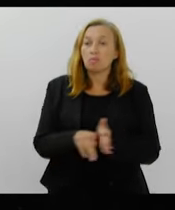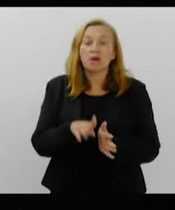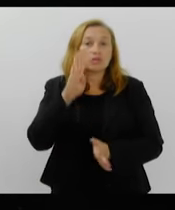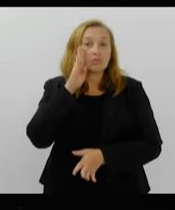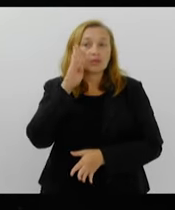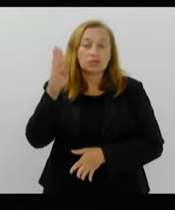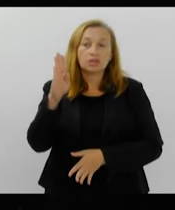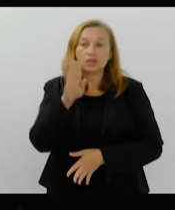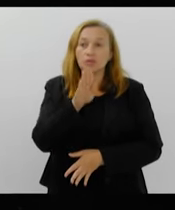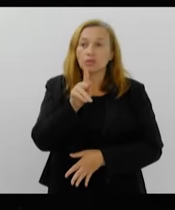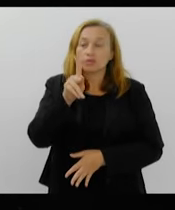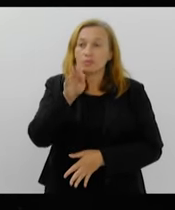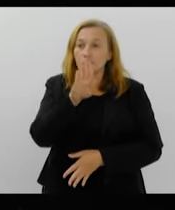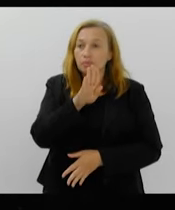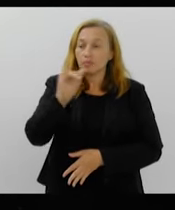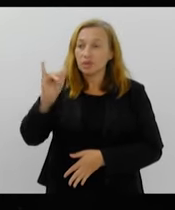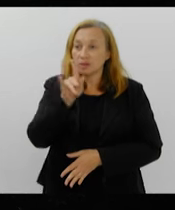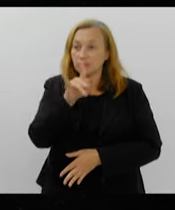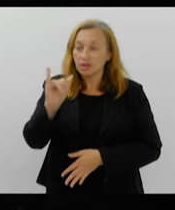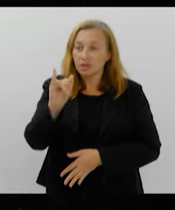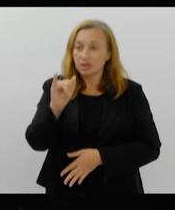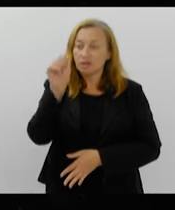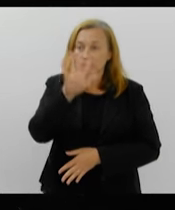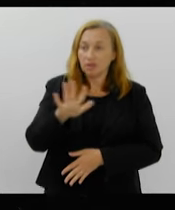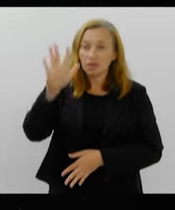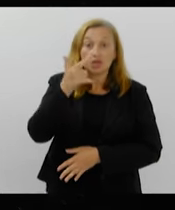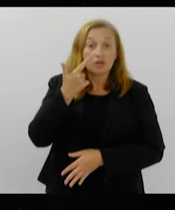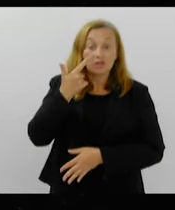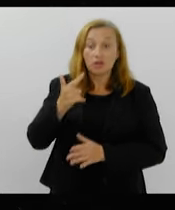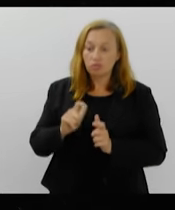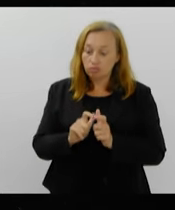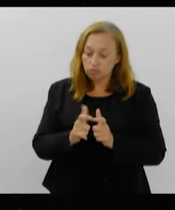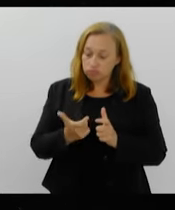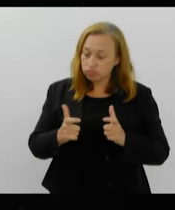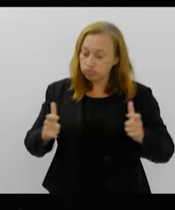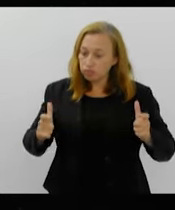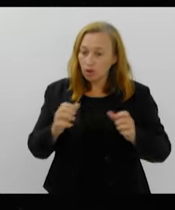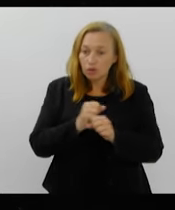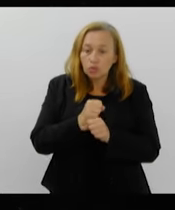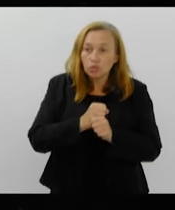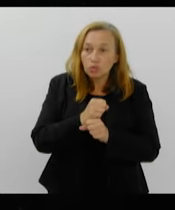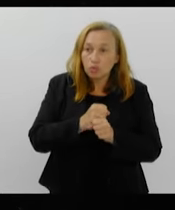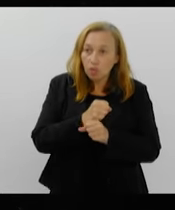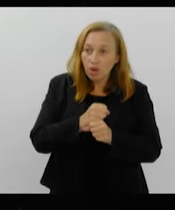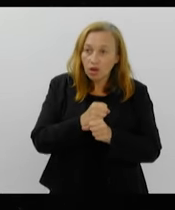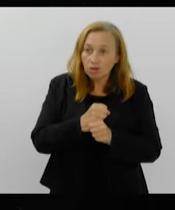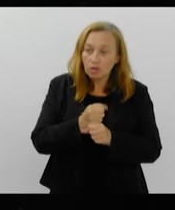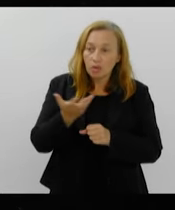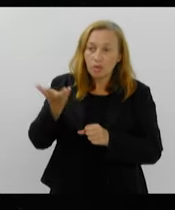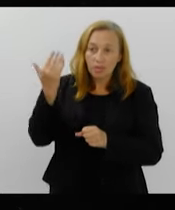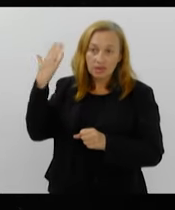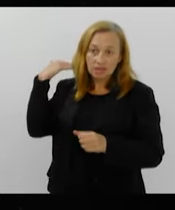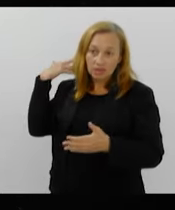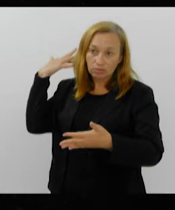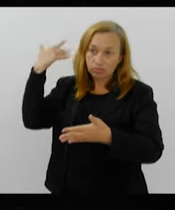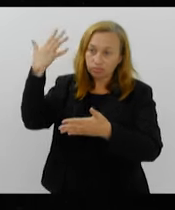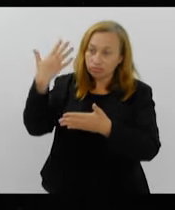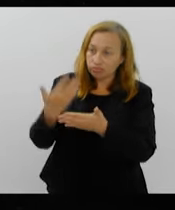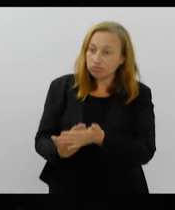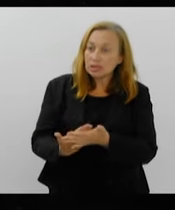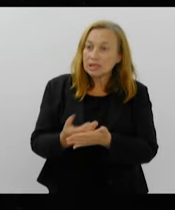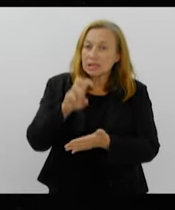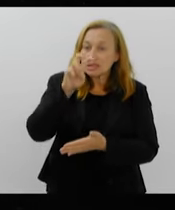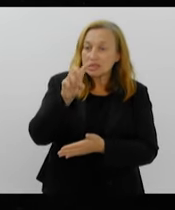do PIB nacional e a gente viu crescer do ano passado para esse ano cerca